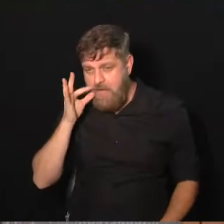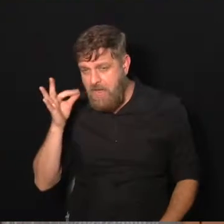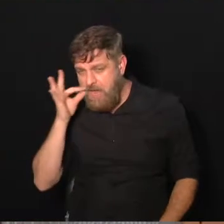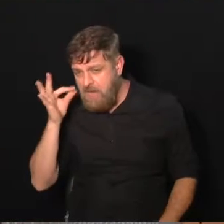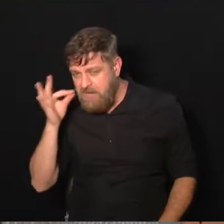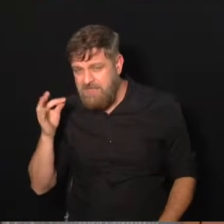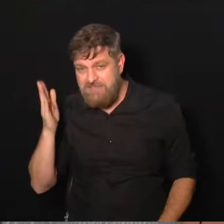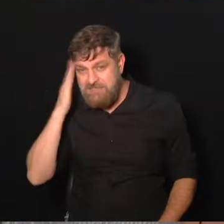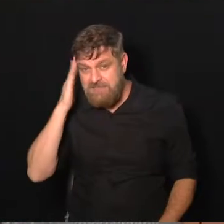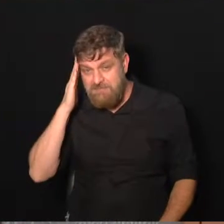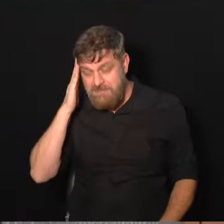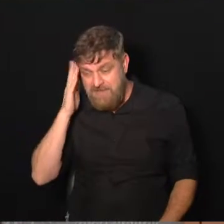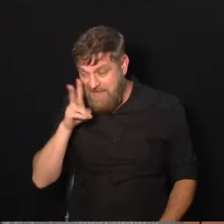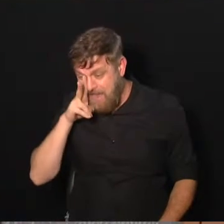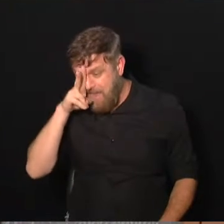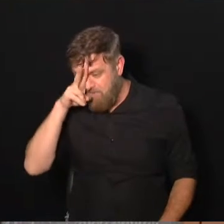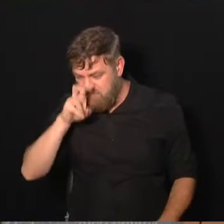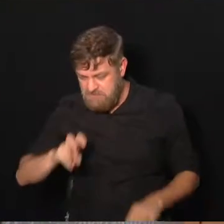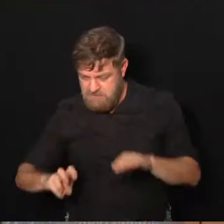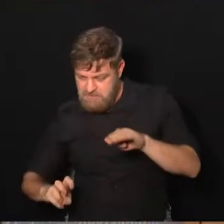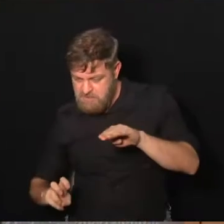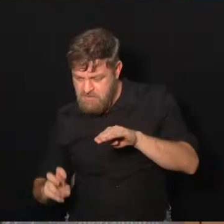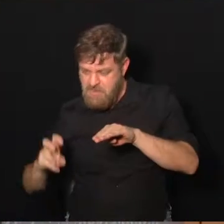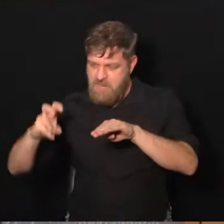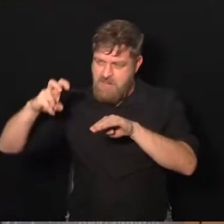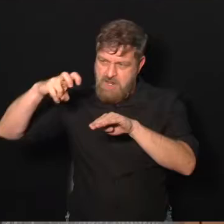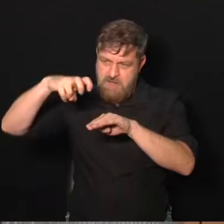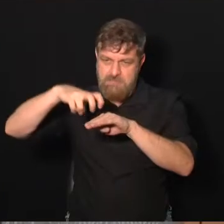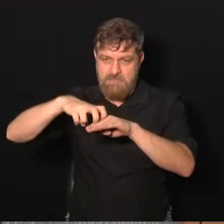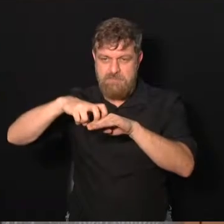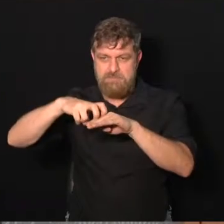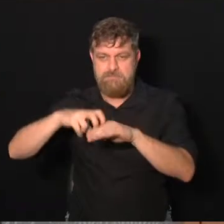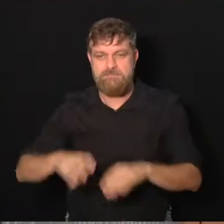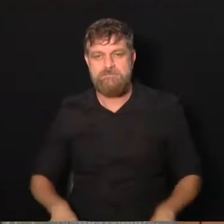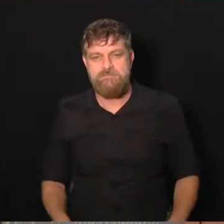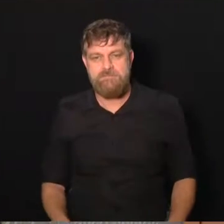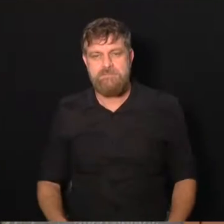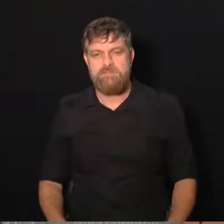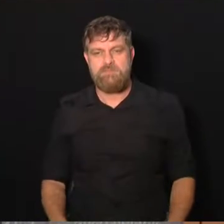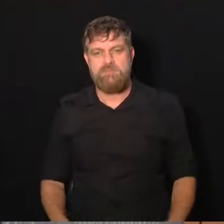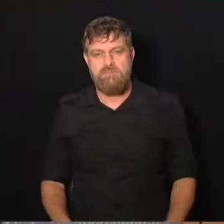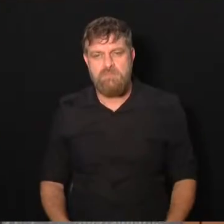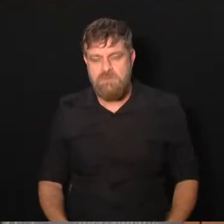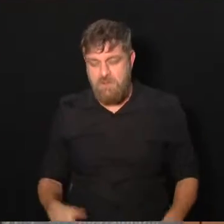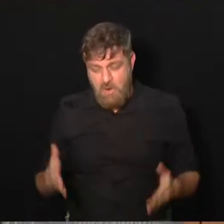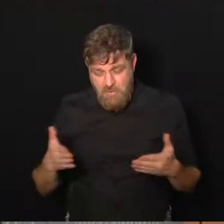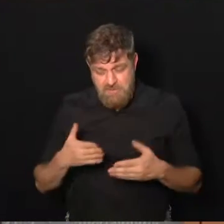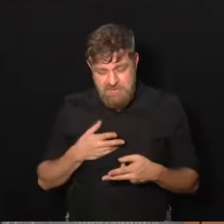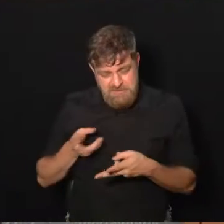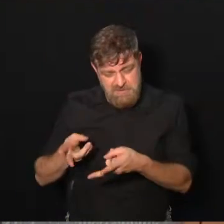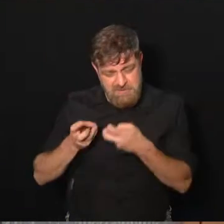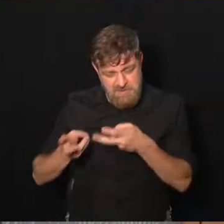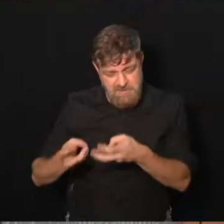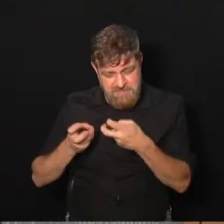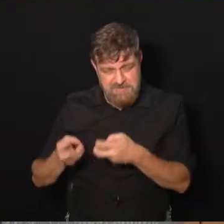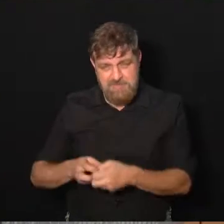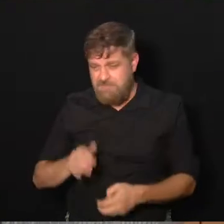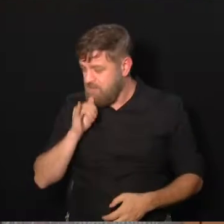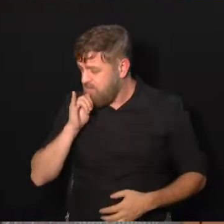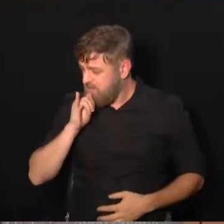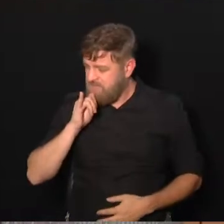calcula o pulo que ela tem que dar, o impulso que ela tem que dar, está raciocinando. E assim por diante. E não é de hoje que eu observo isso e digo com